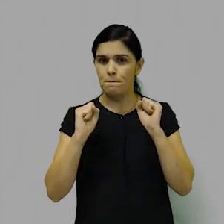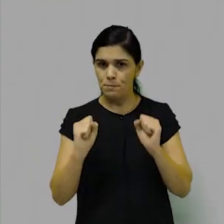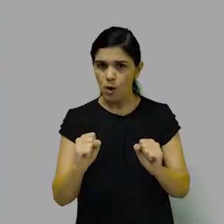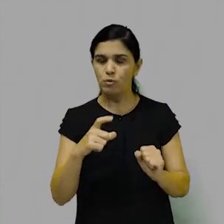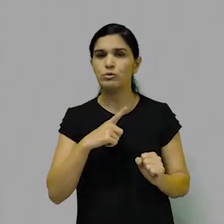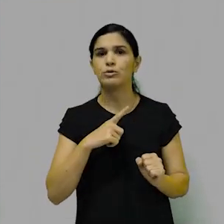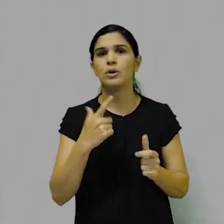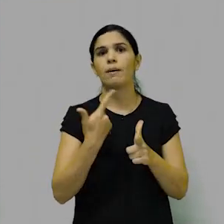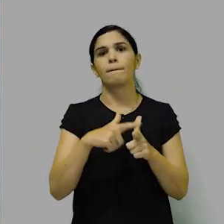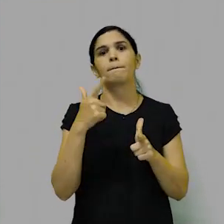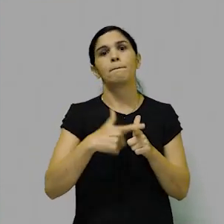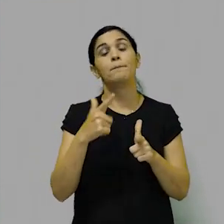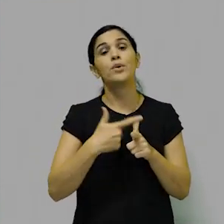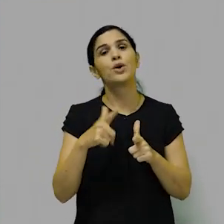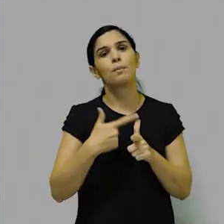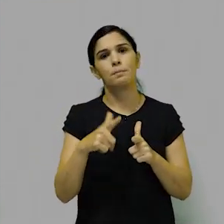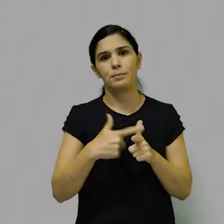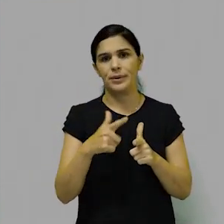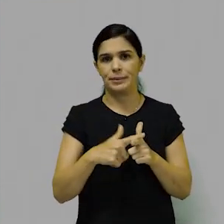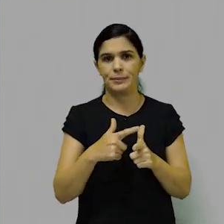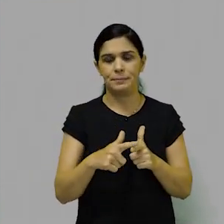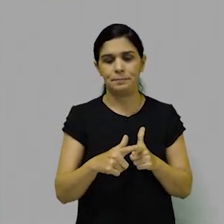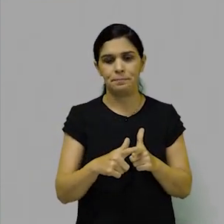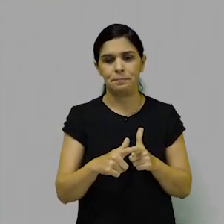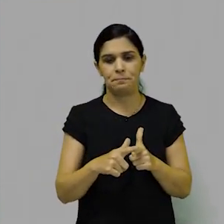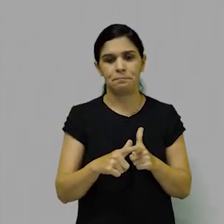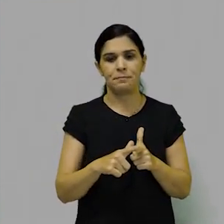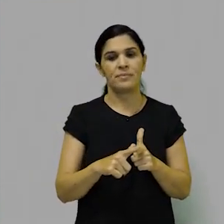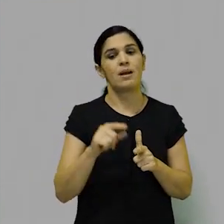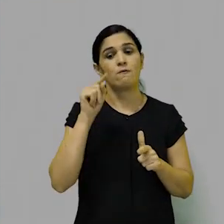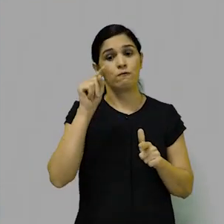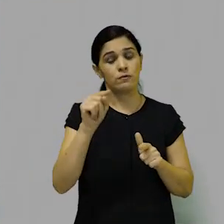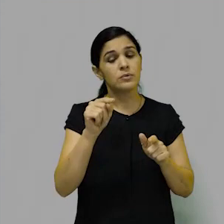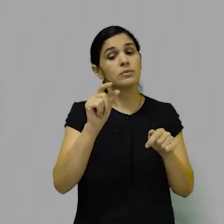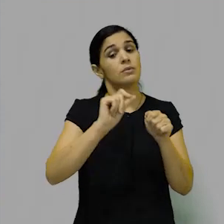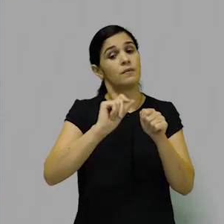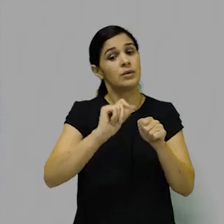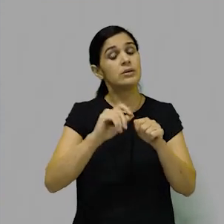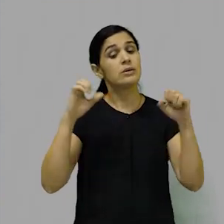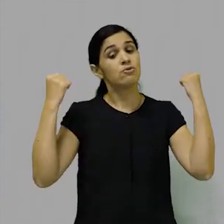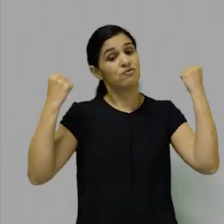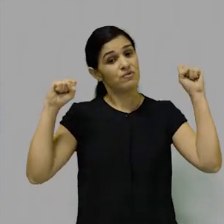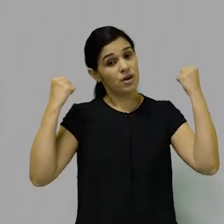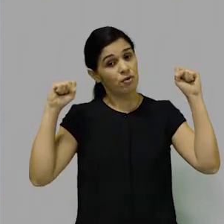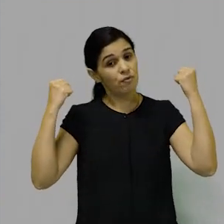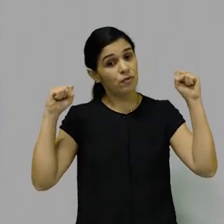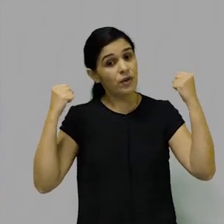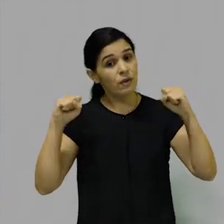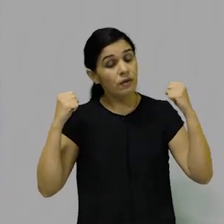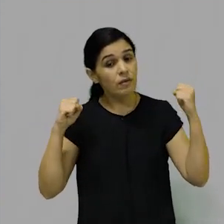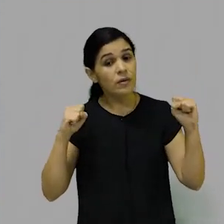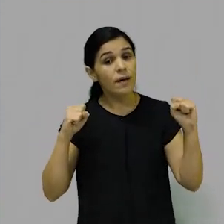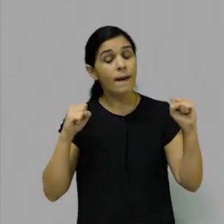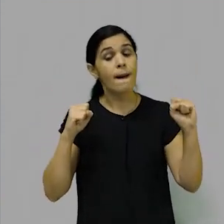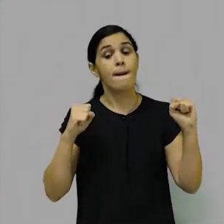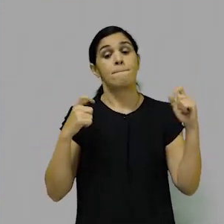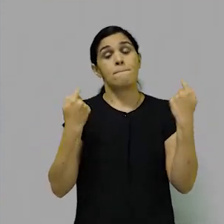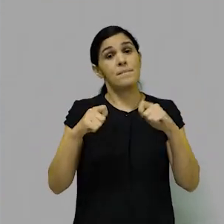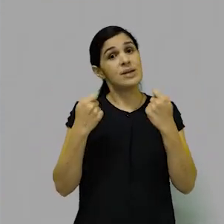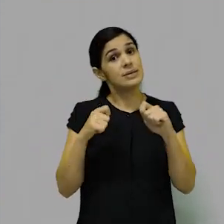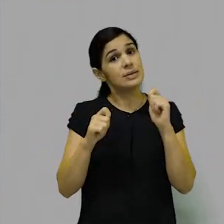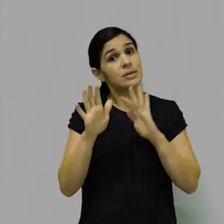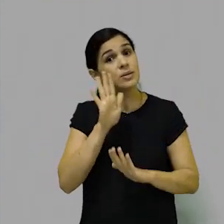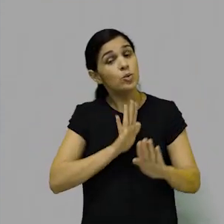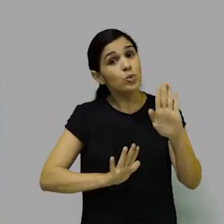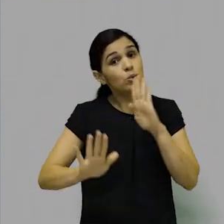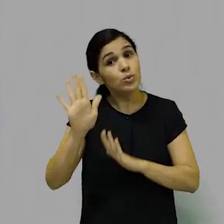pode colocar, a gente está praticando um exercício físico, a gente está buscando saúde, a gente não pode colocar a nossa vida em risco quando a gente estiver praticando